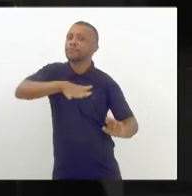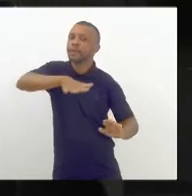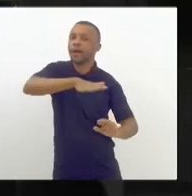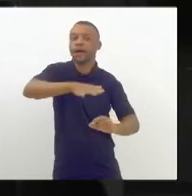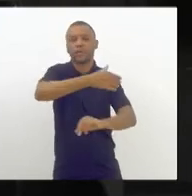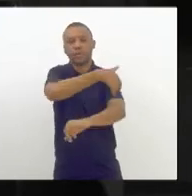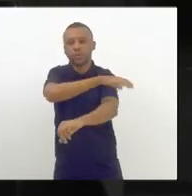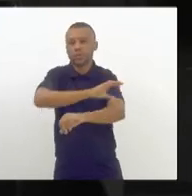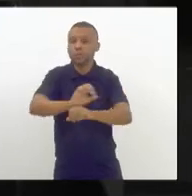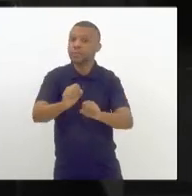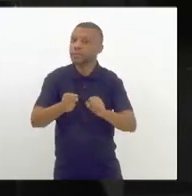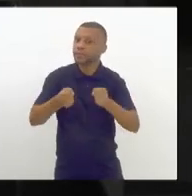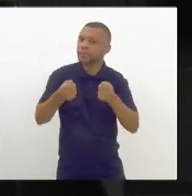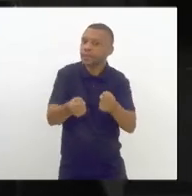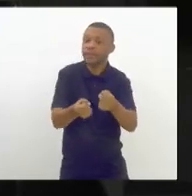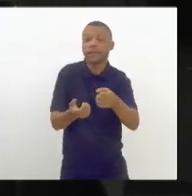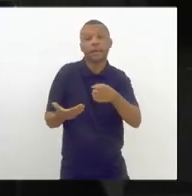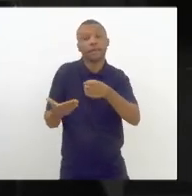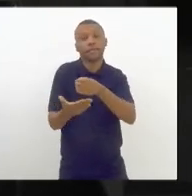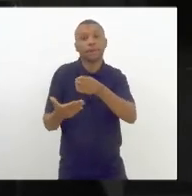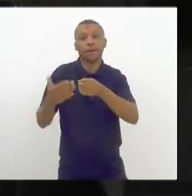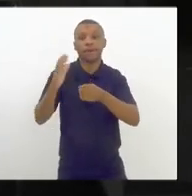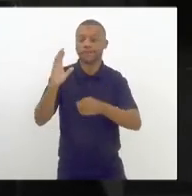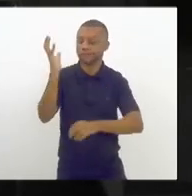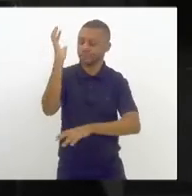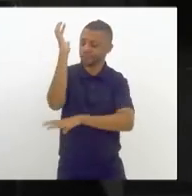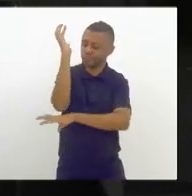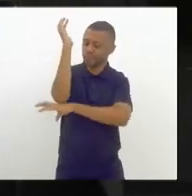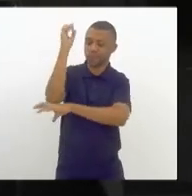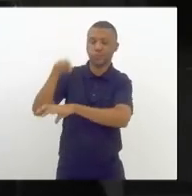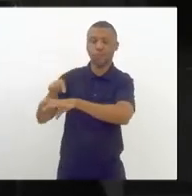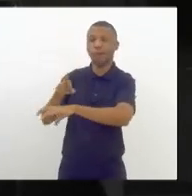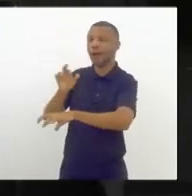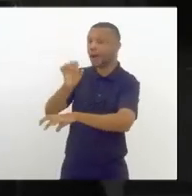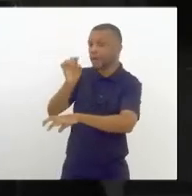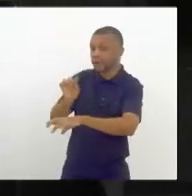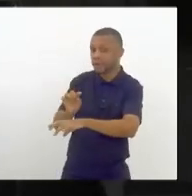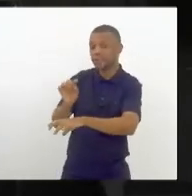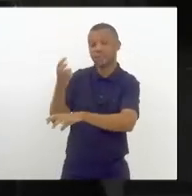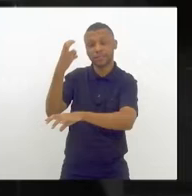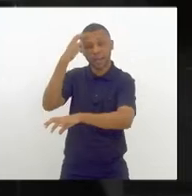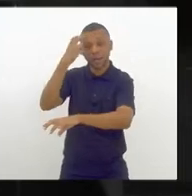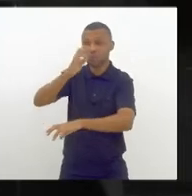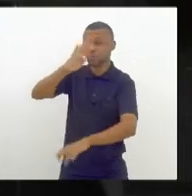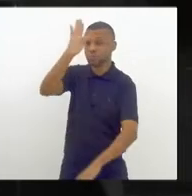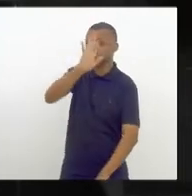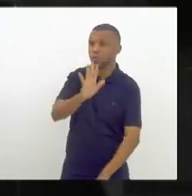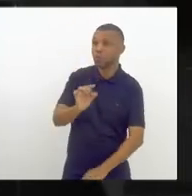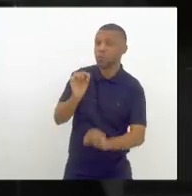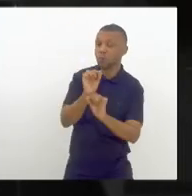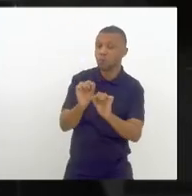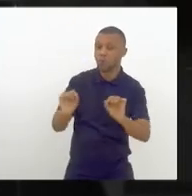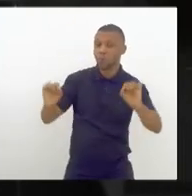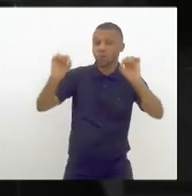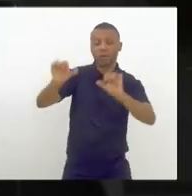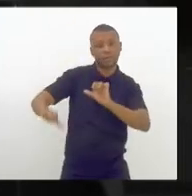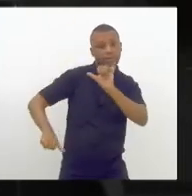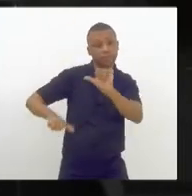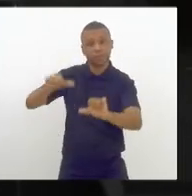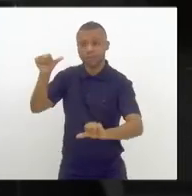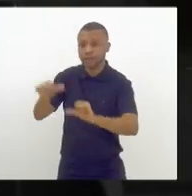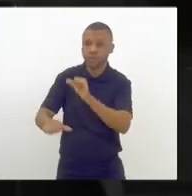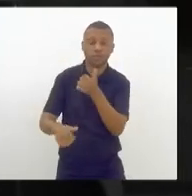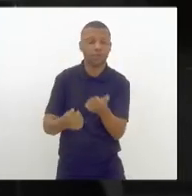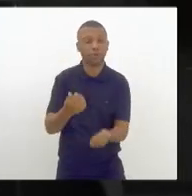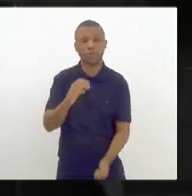das raízes culturais brasileiras do chamado Samba de Raiz e transformou o candongueiro ao longo